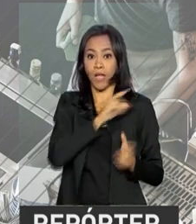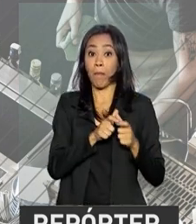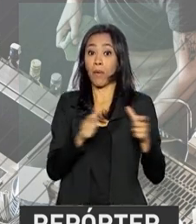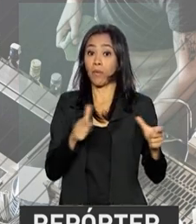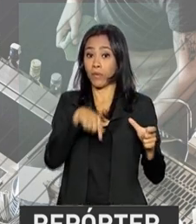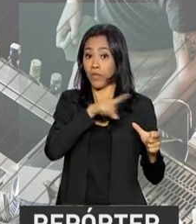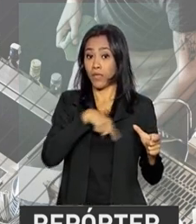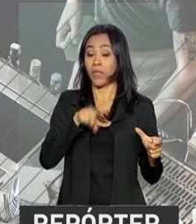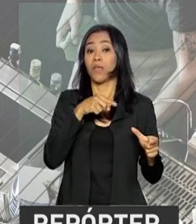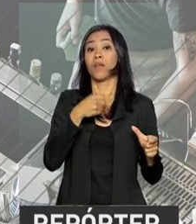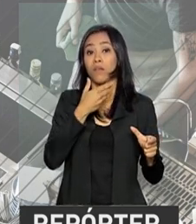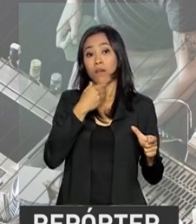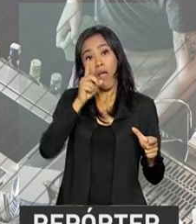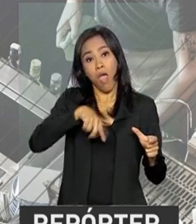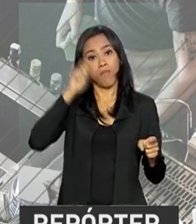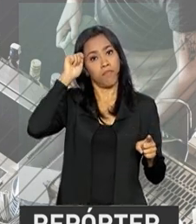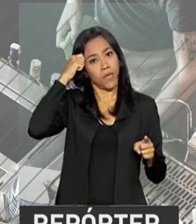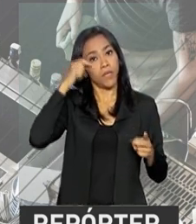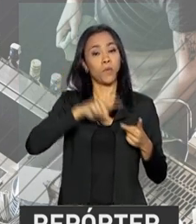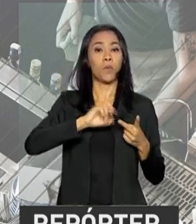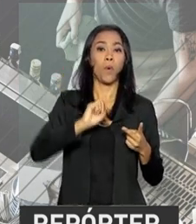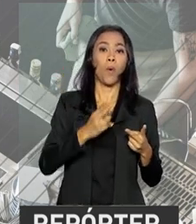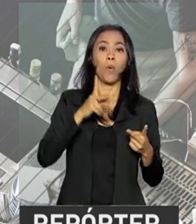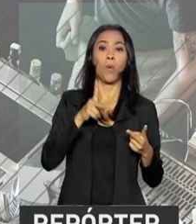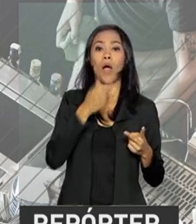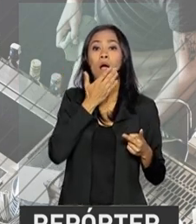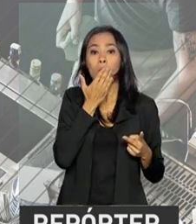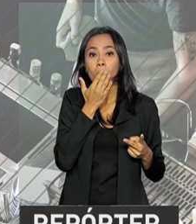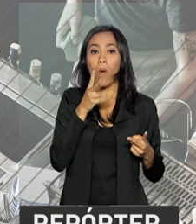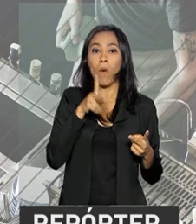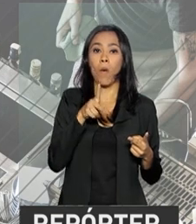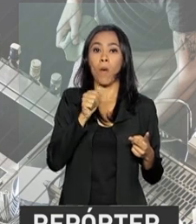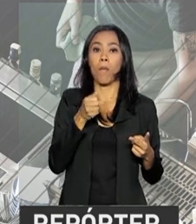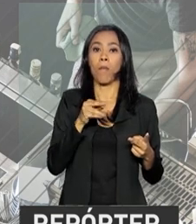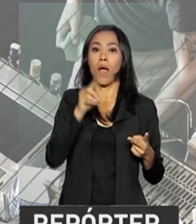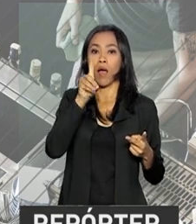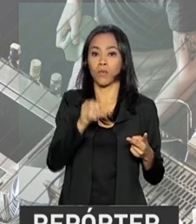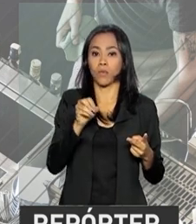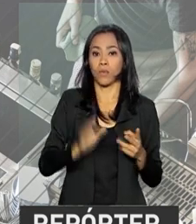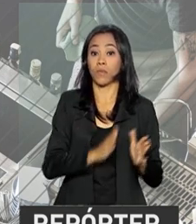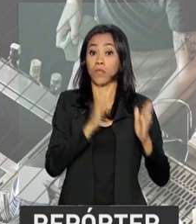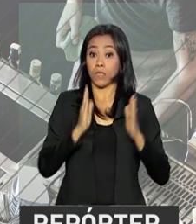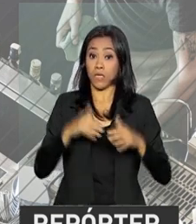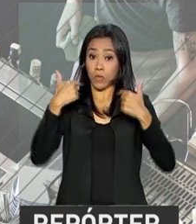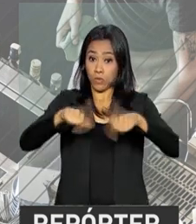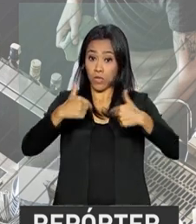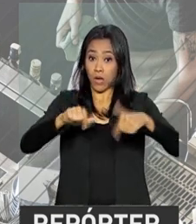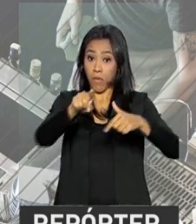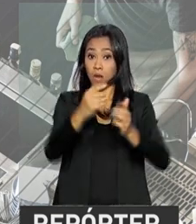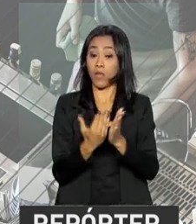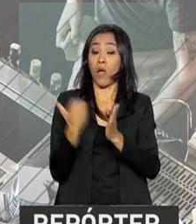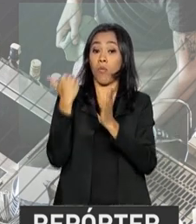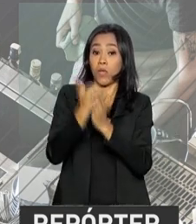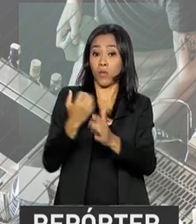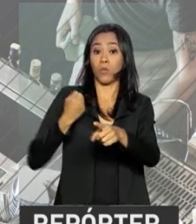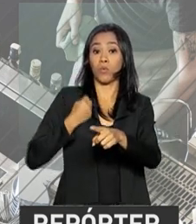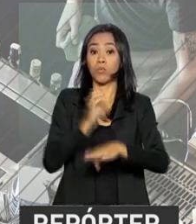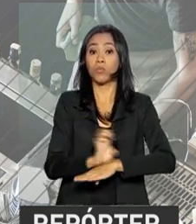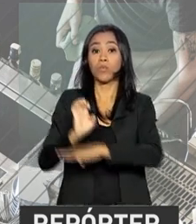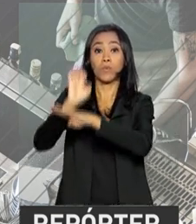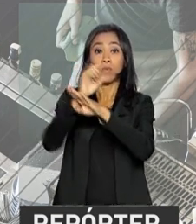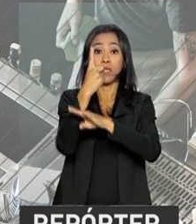deles se declarou como preto ou pardo em relação aos postos de trabalho os números cresceram em 15 unidades da federação